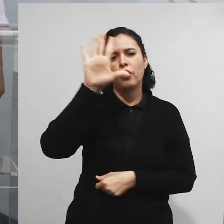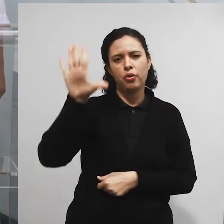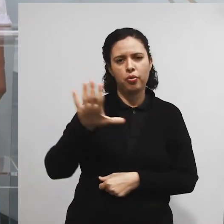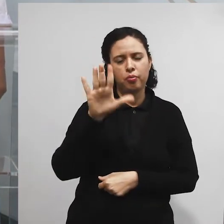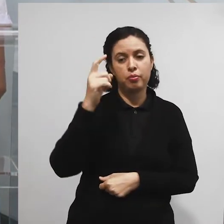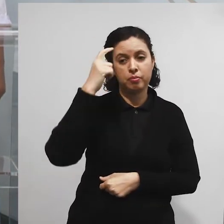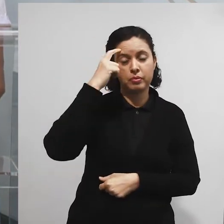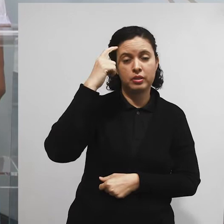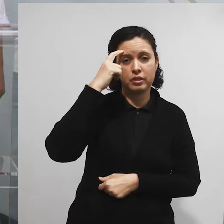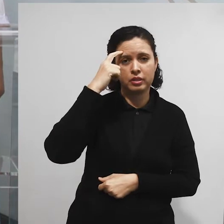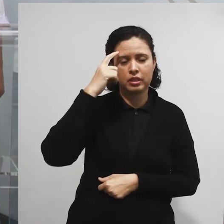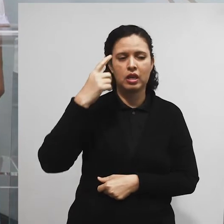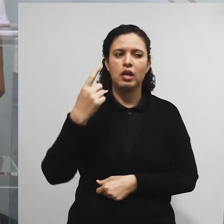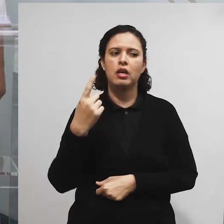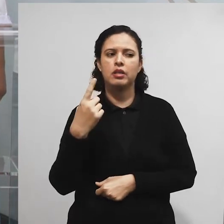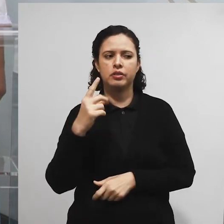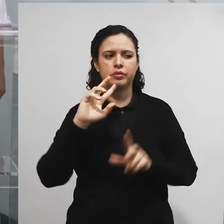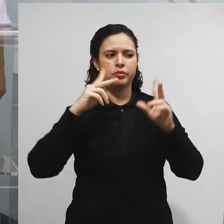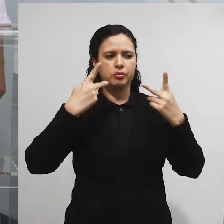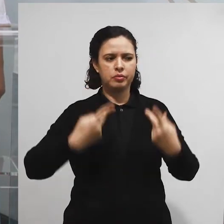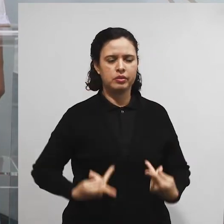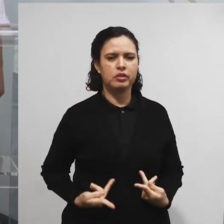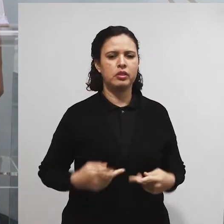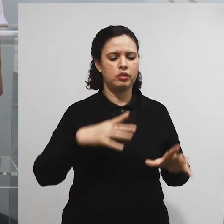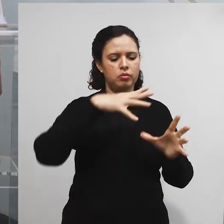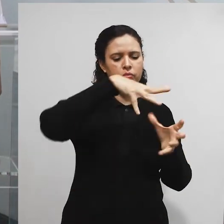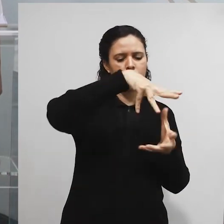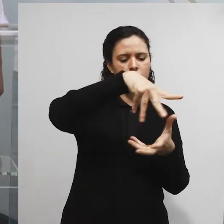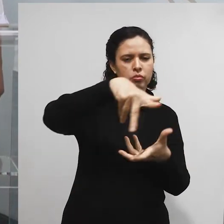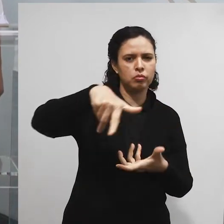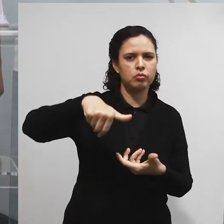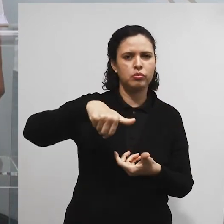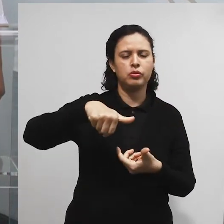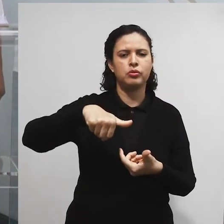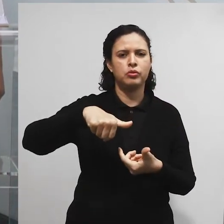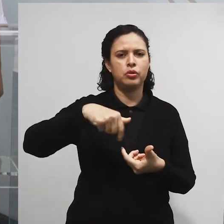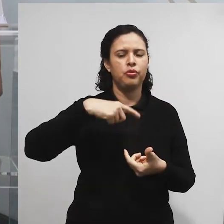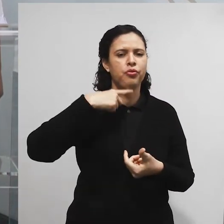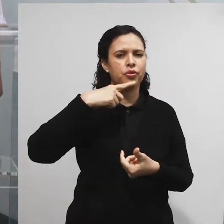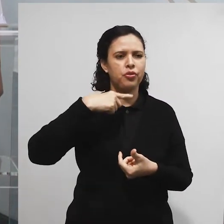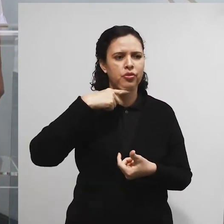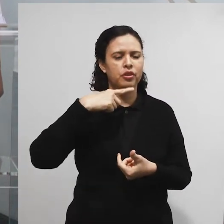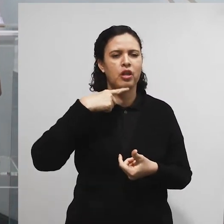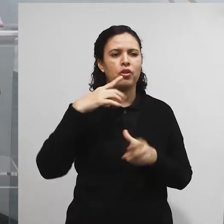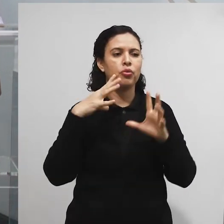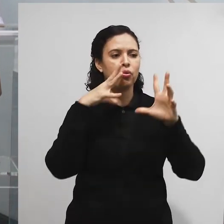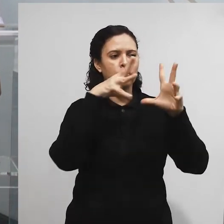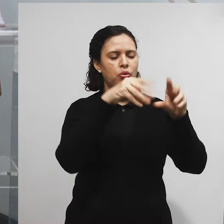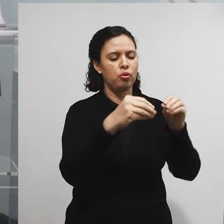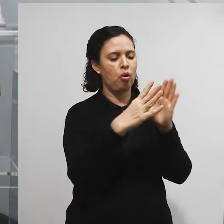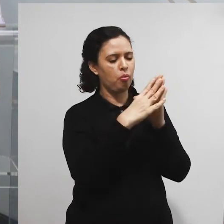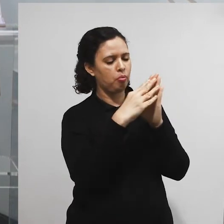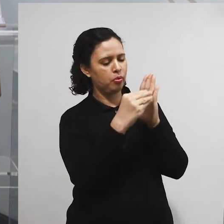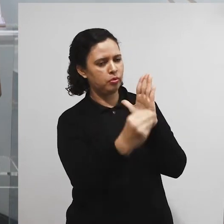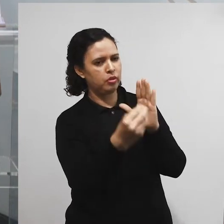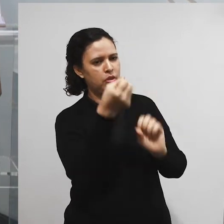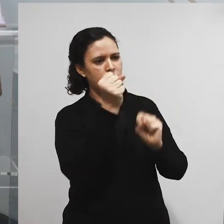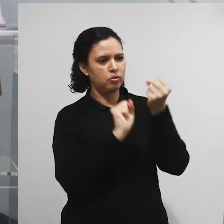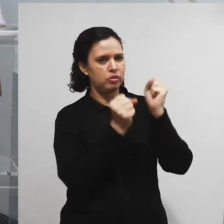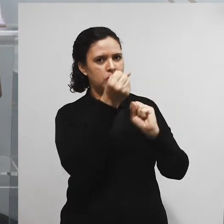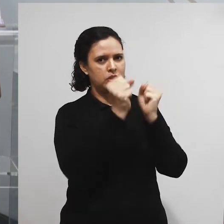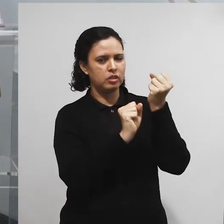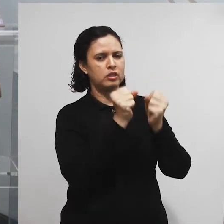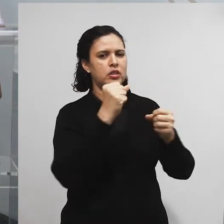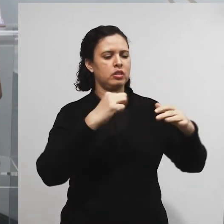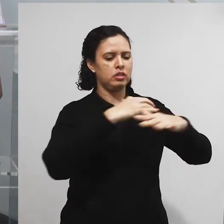inevitável que o ser humano ou a humanidade de um modo geral não venha se tornar todos no modelo